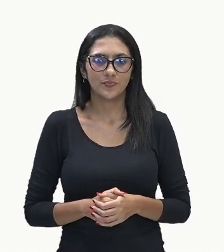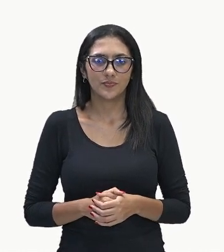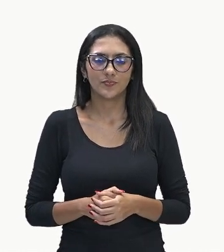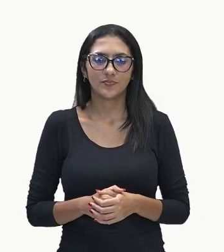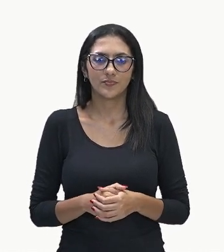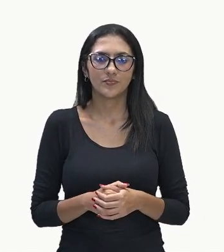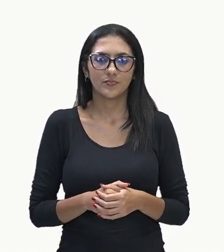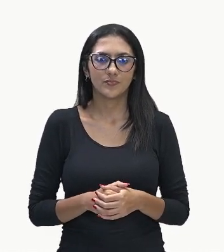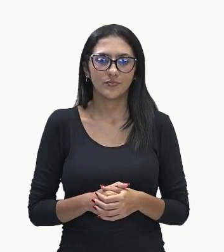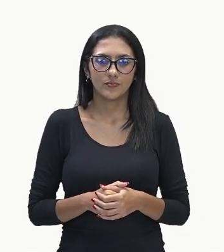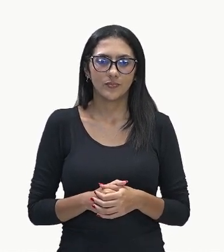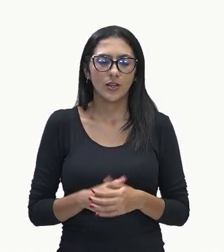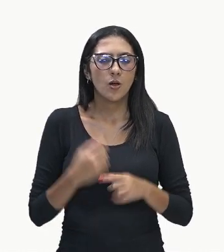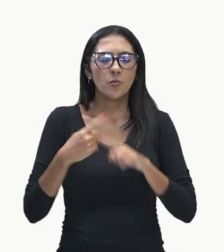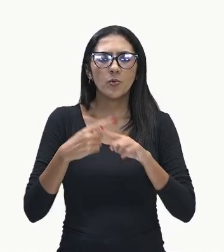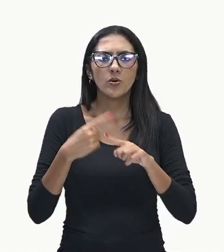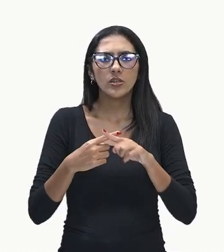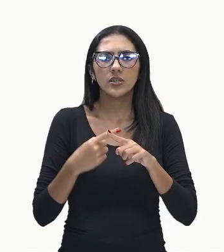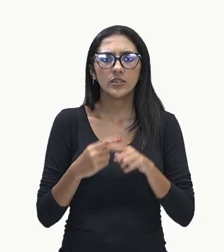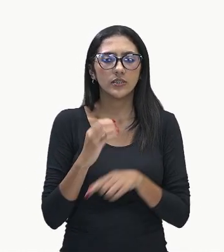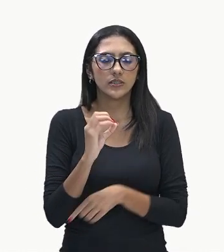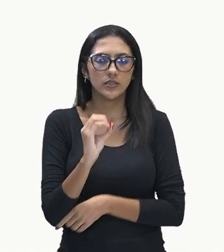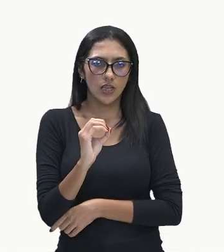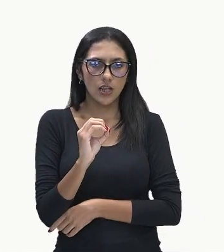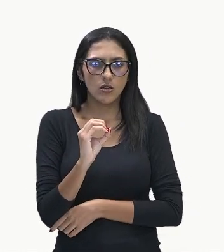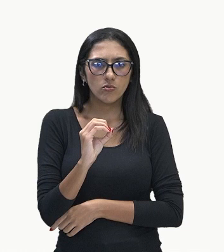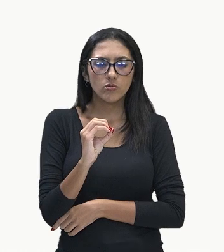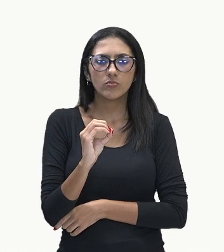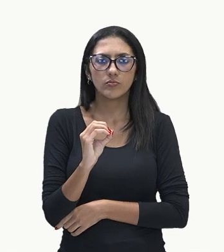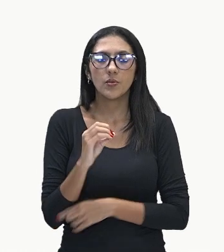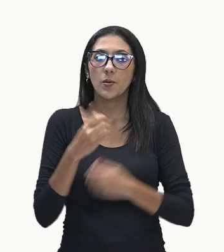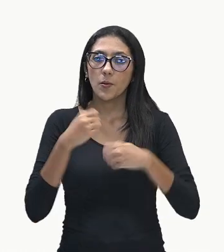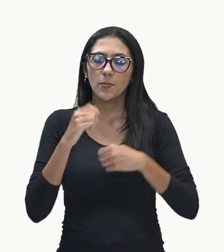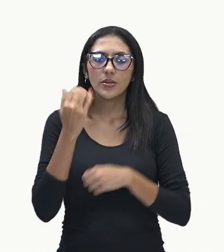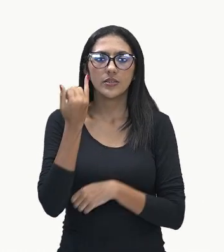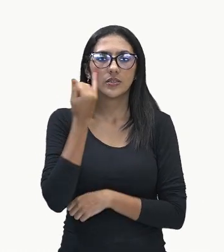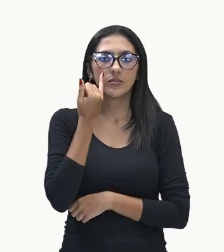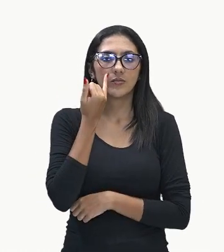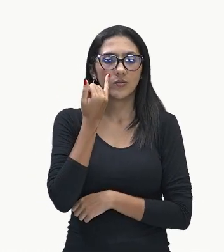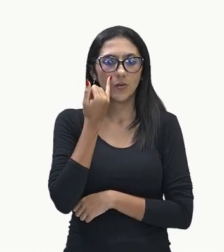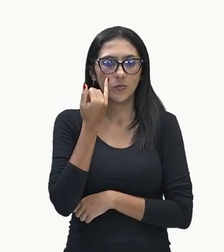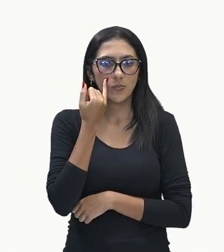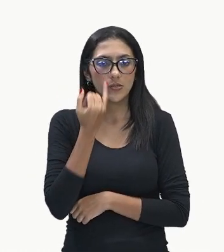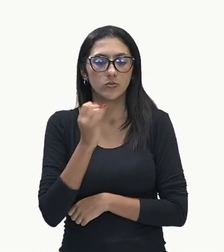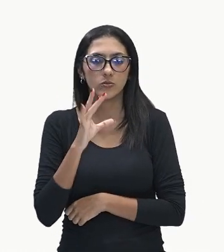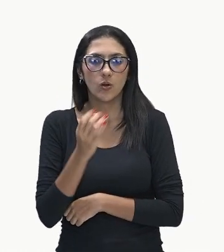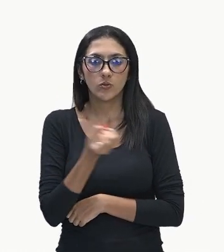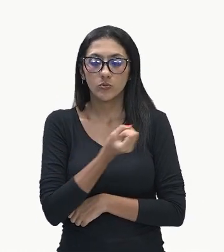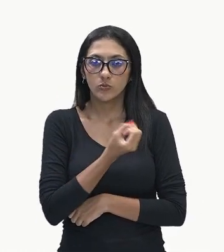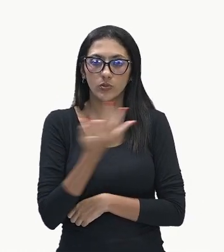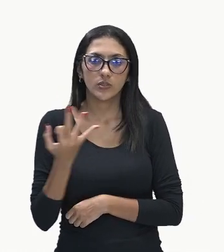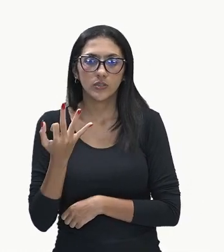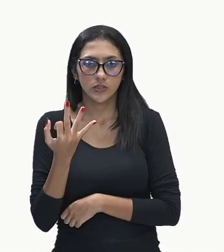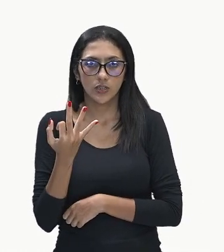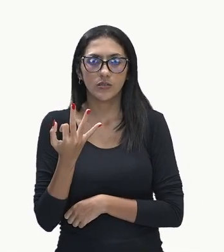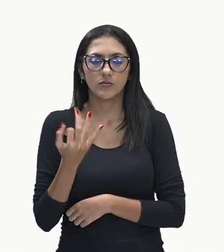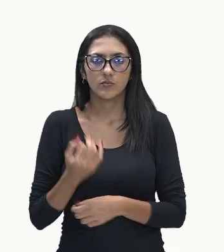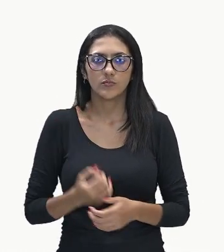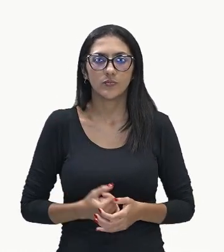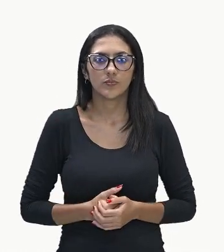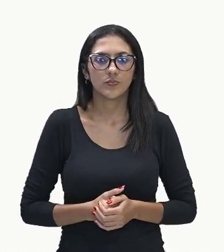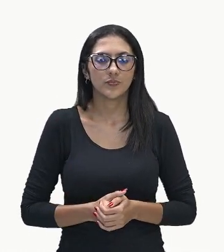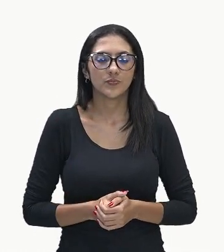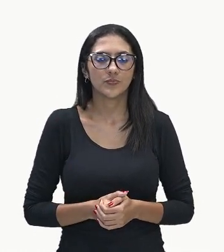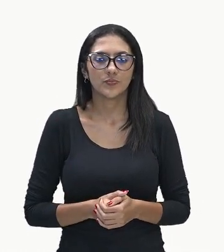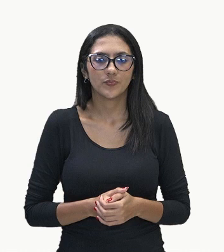que esse zero entrou? Porque nós vamos aí considerar a contagem de números decimais vindo da direita para a esquerda.